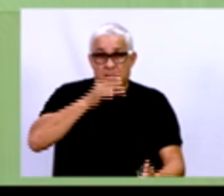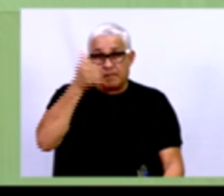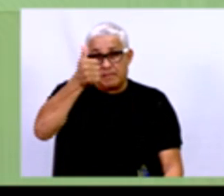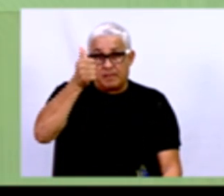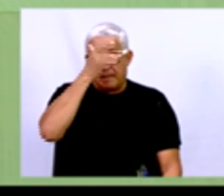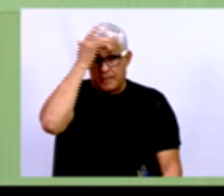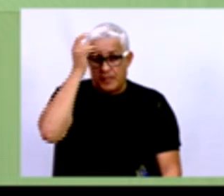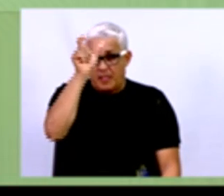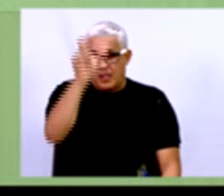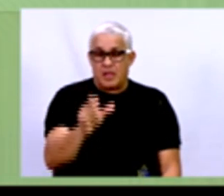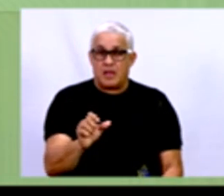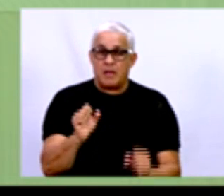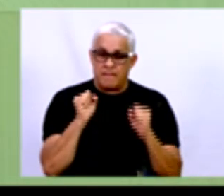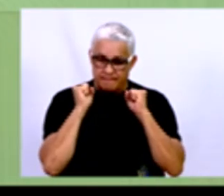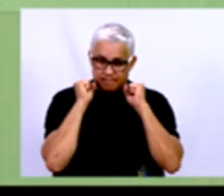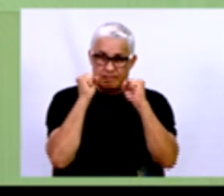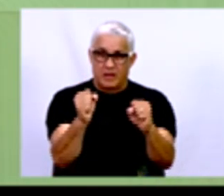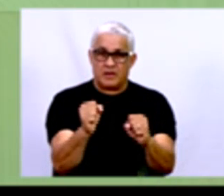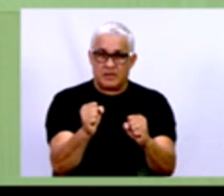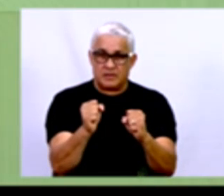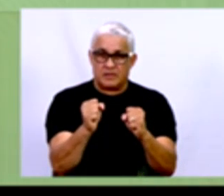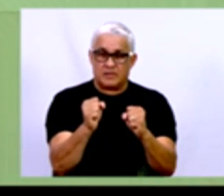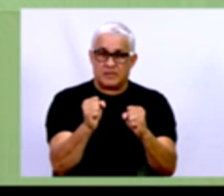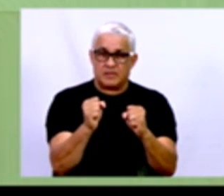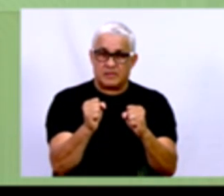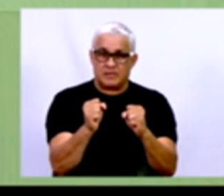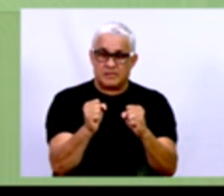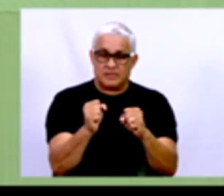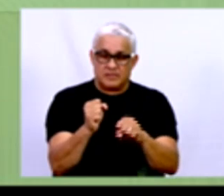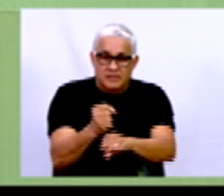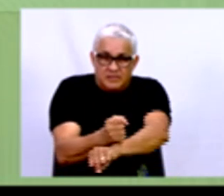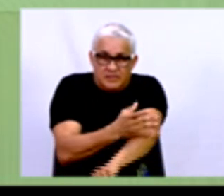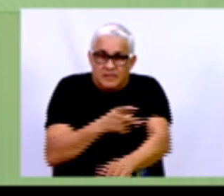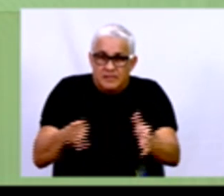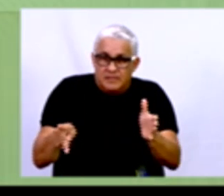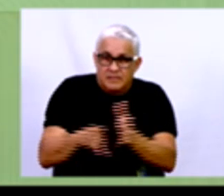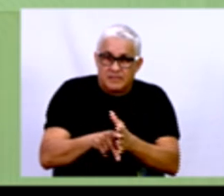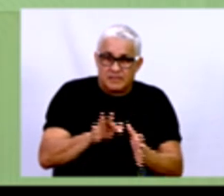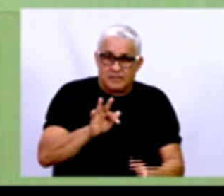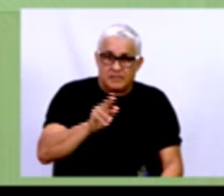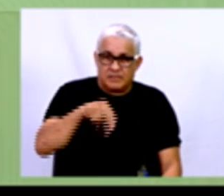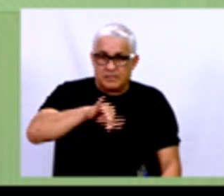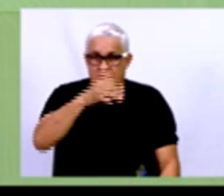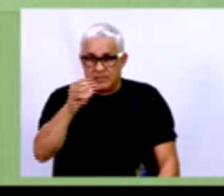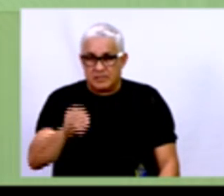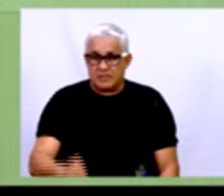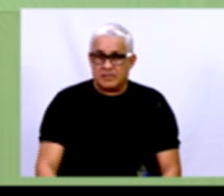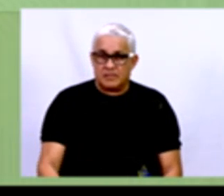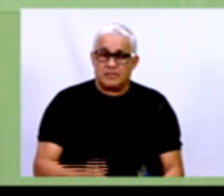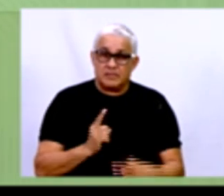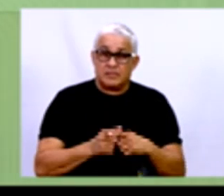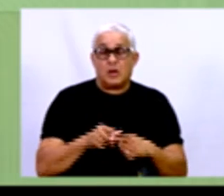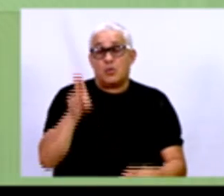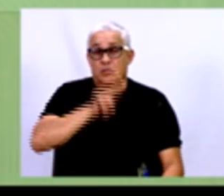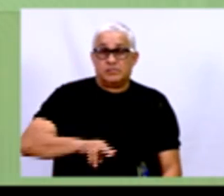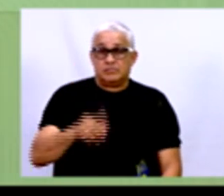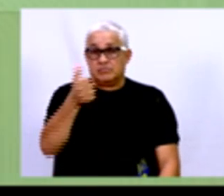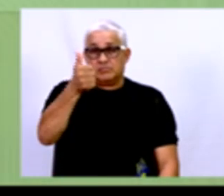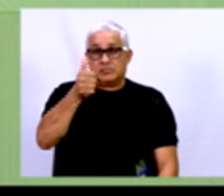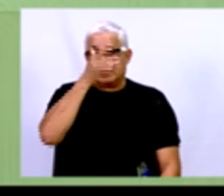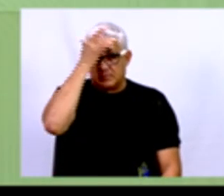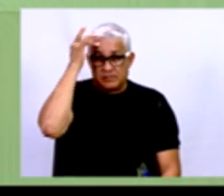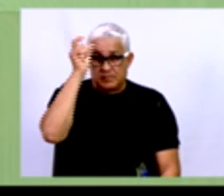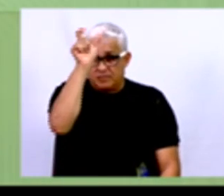pessoa, posso, né? Então a função emotiva se caracteriza também por isso, pelo uso da primeira pessoa,